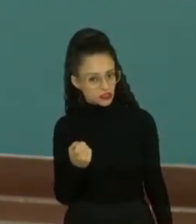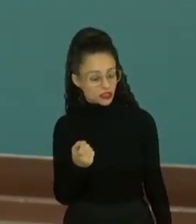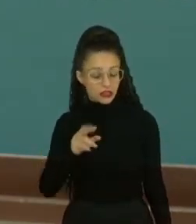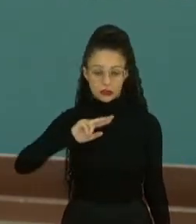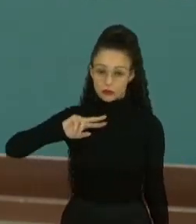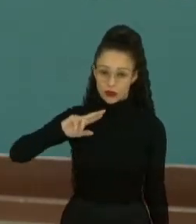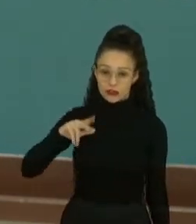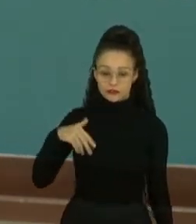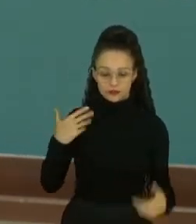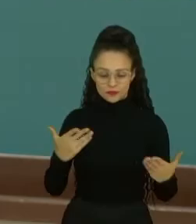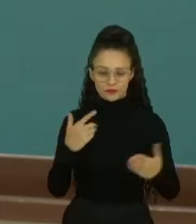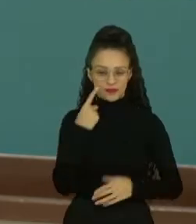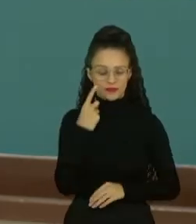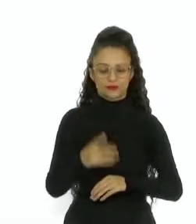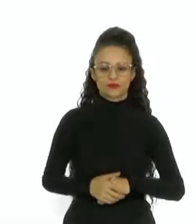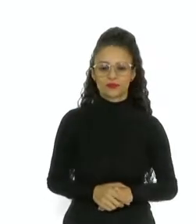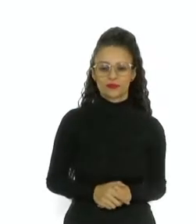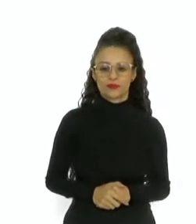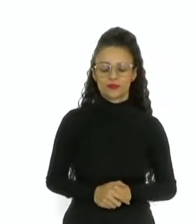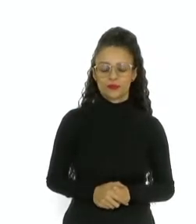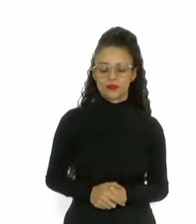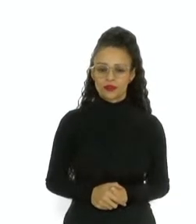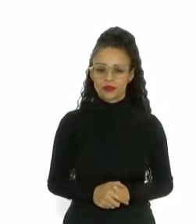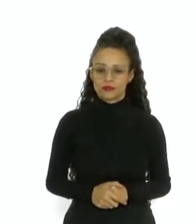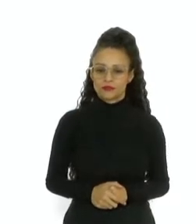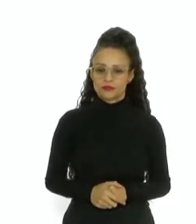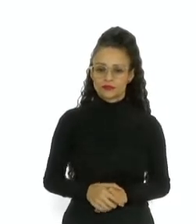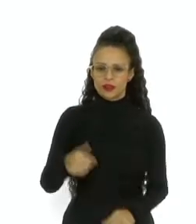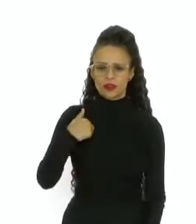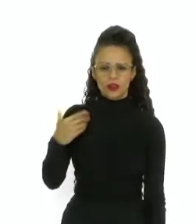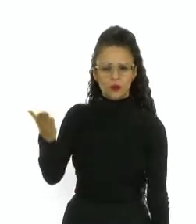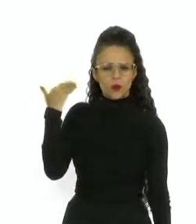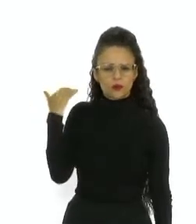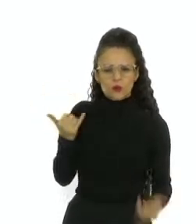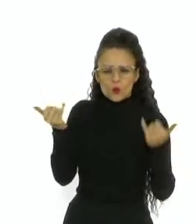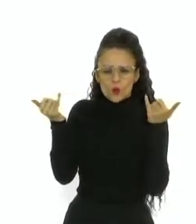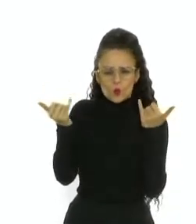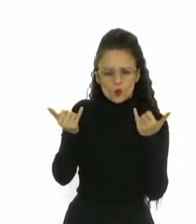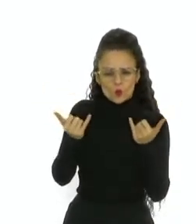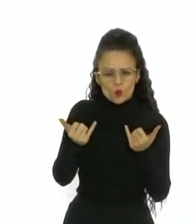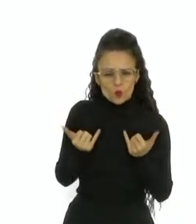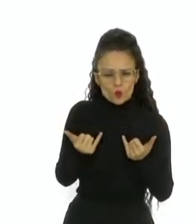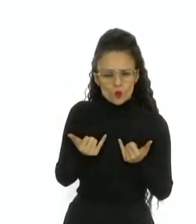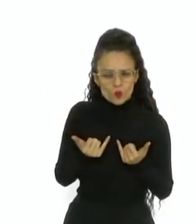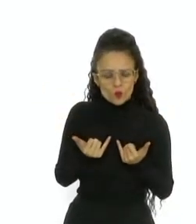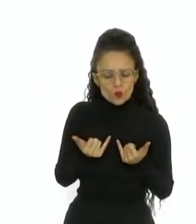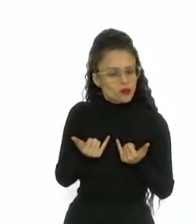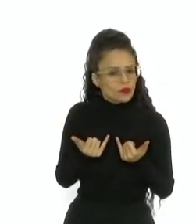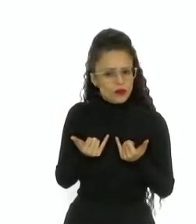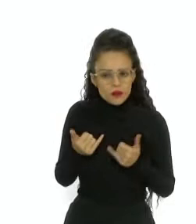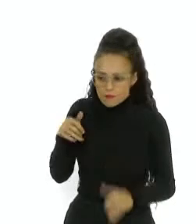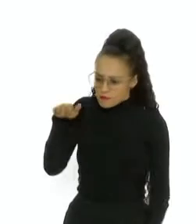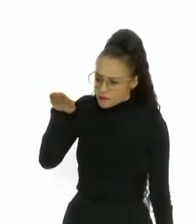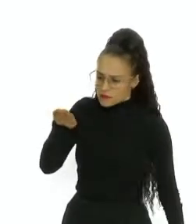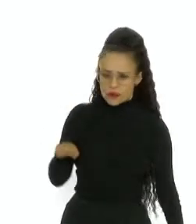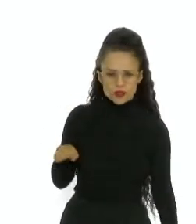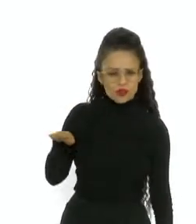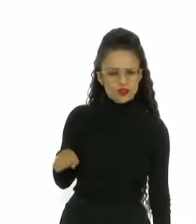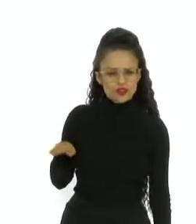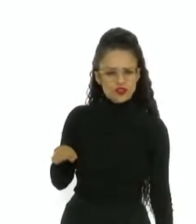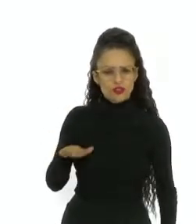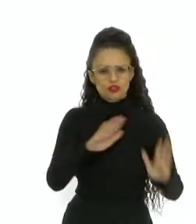não é e tudo mais. Olha lá, eu era magrinho, magrinho, o menor